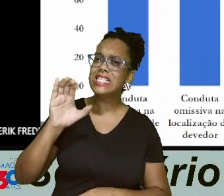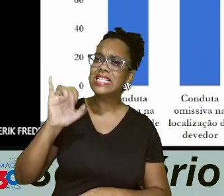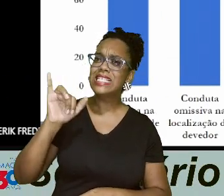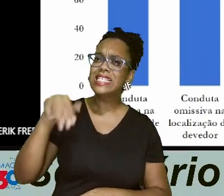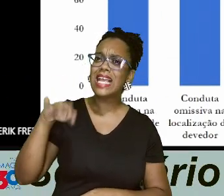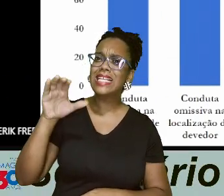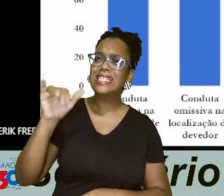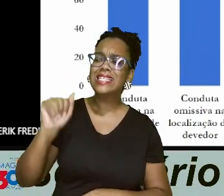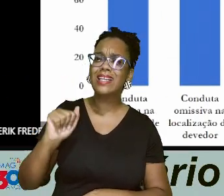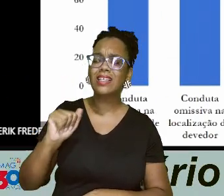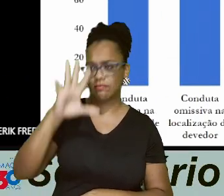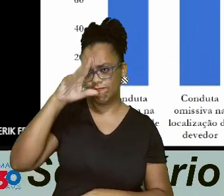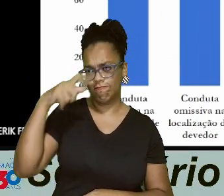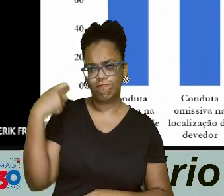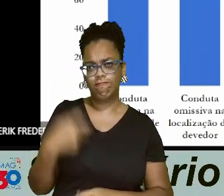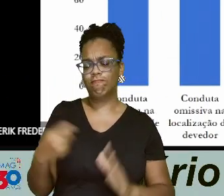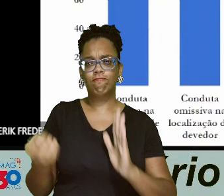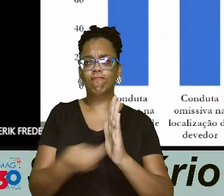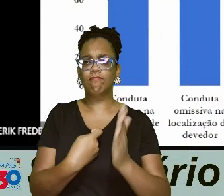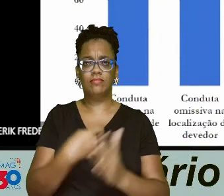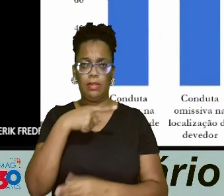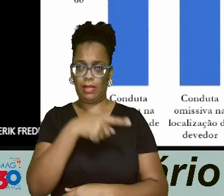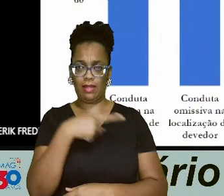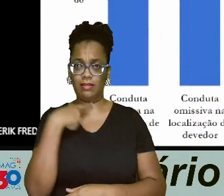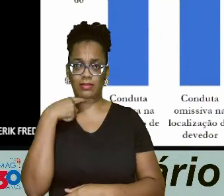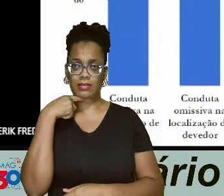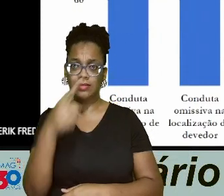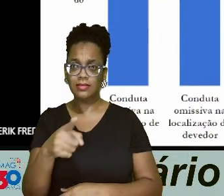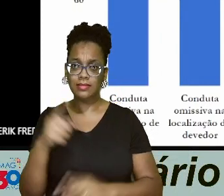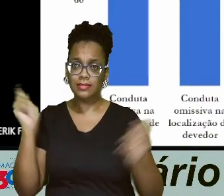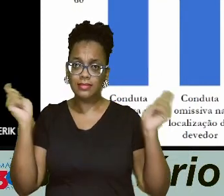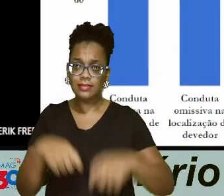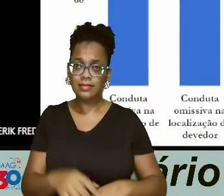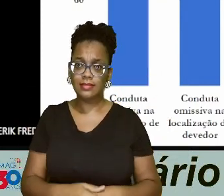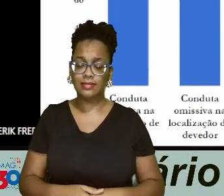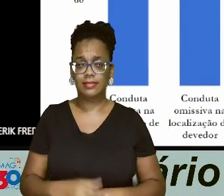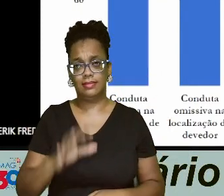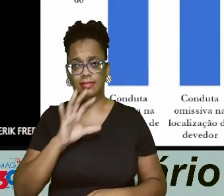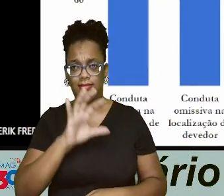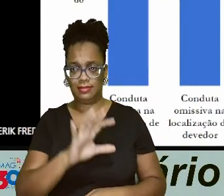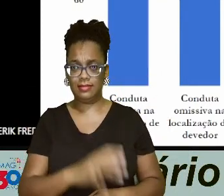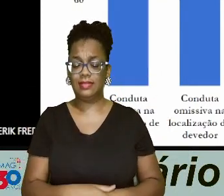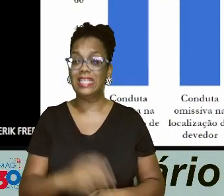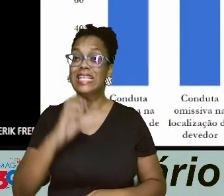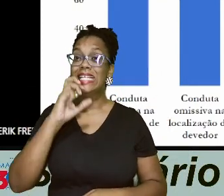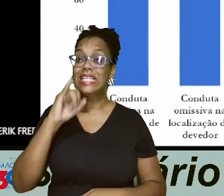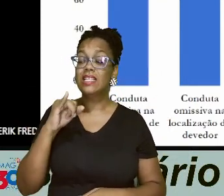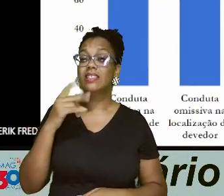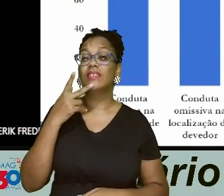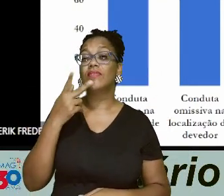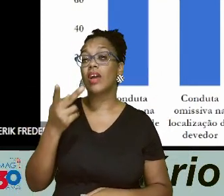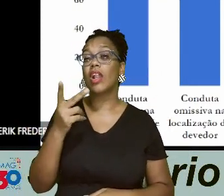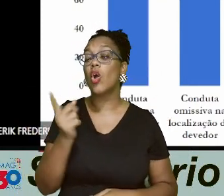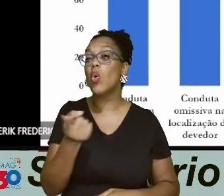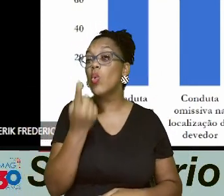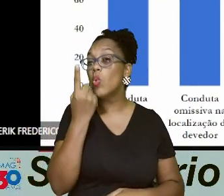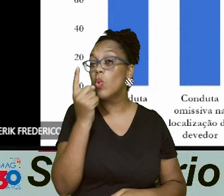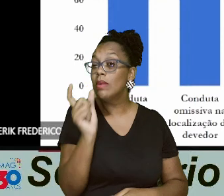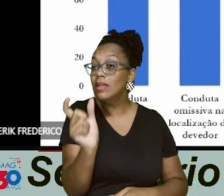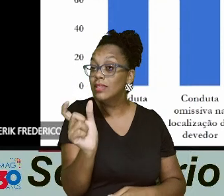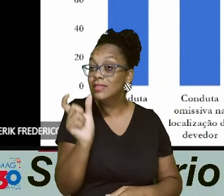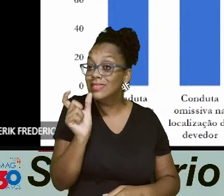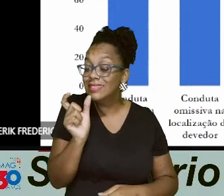essa é uma prescrição ineficiência, é isso que ela é, né? Se fosse definir em uma única expressão, numa